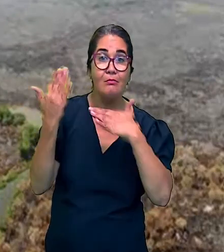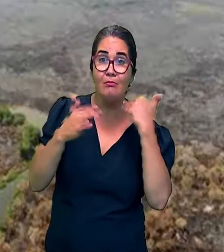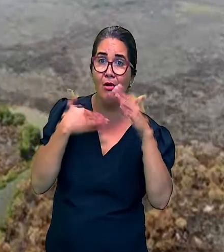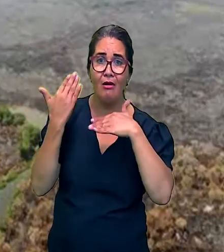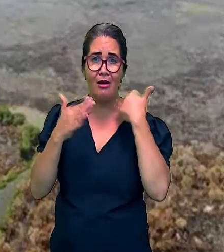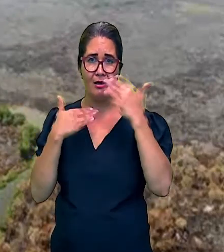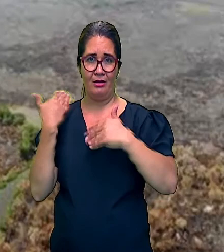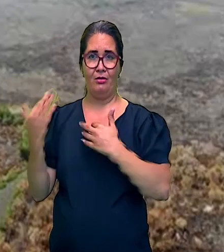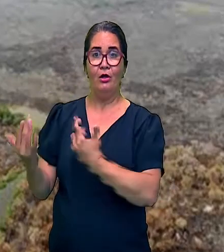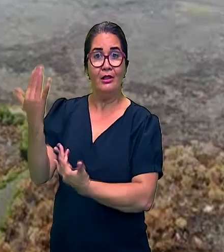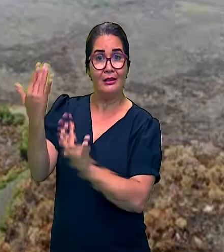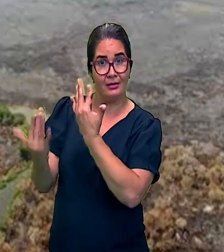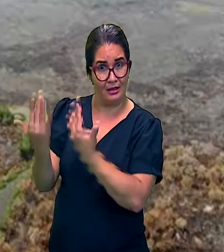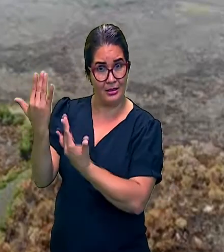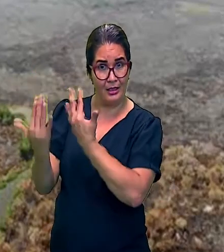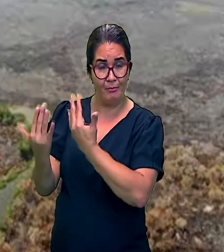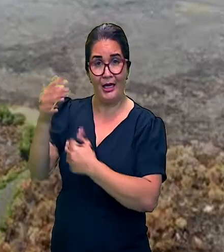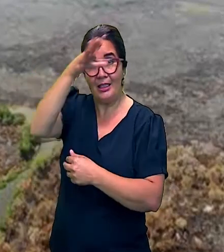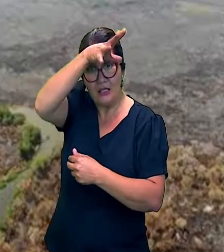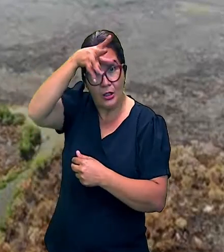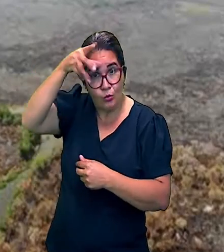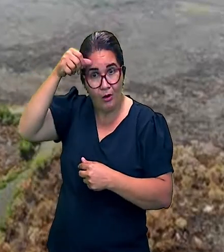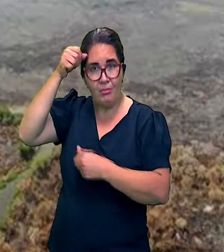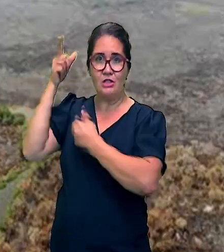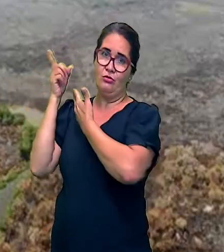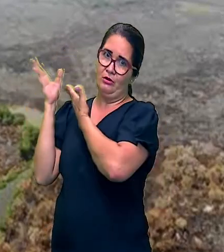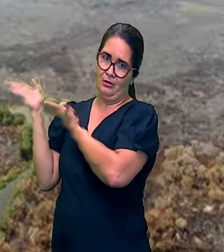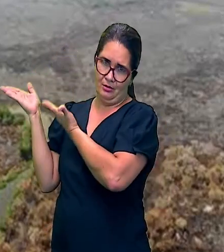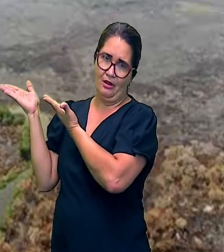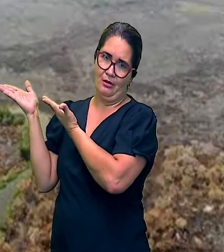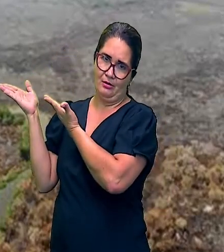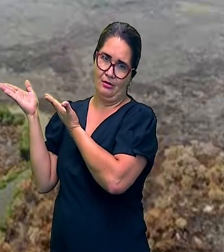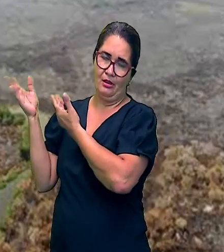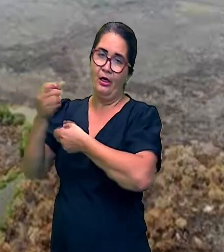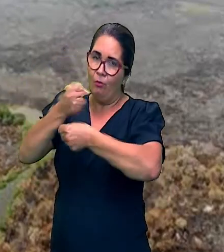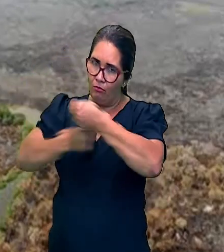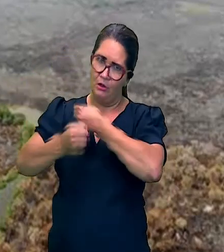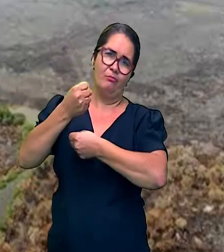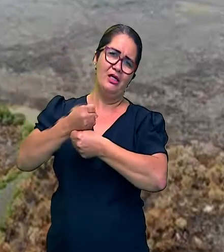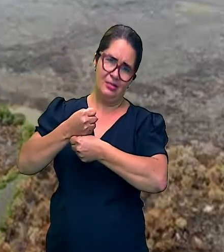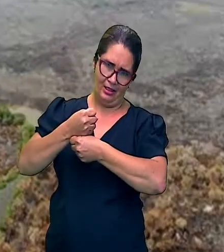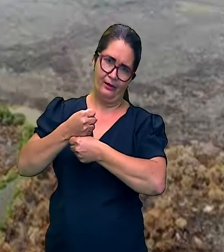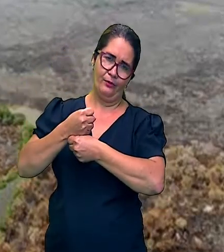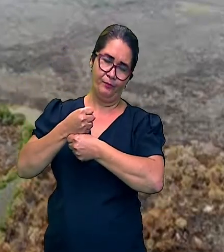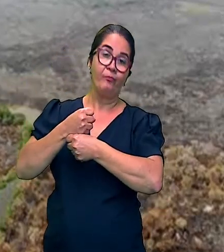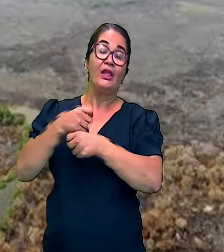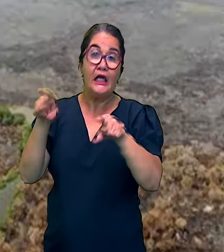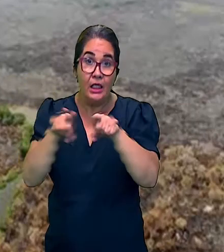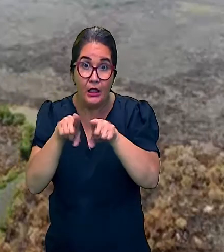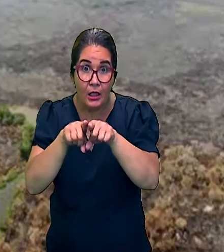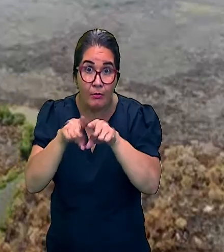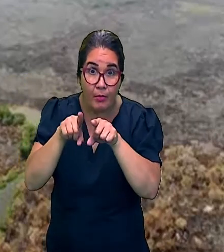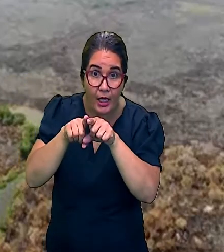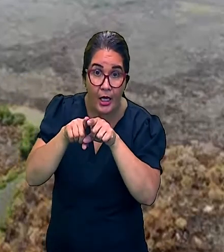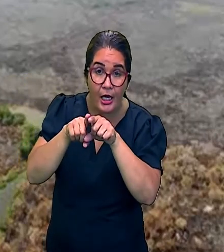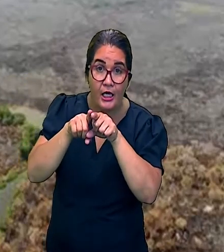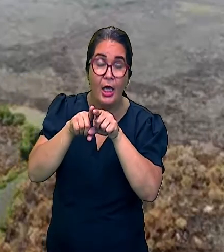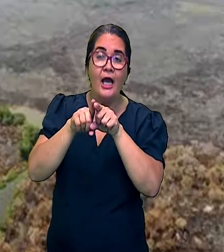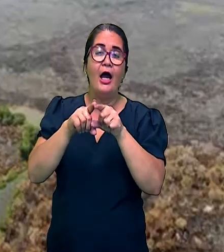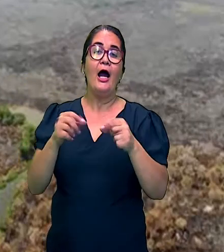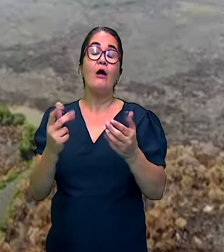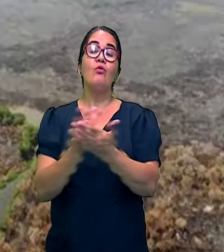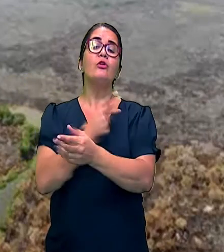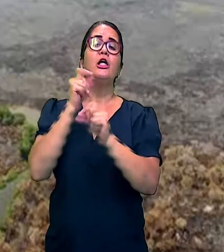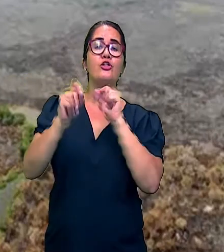extinção. E isso tudo ele vai influenciar no clima e vai prejudicar a nossa vida aqui na nossa